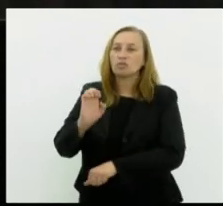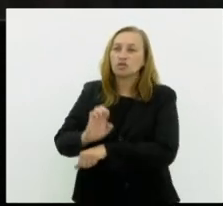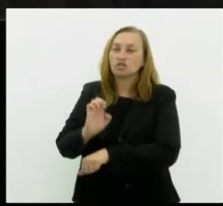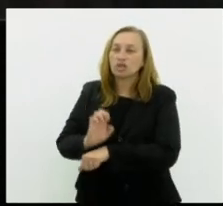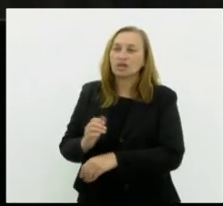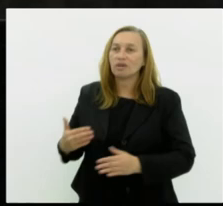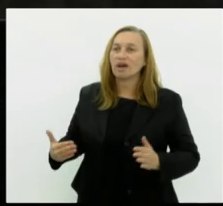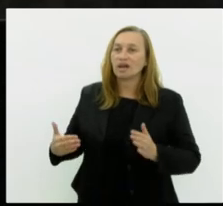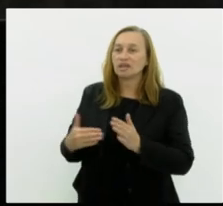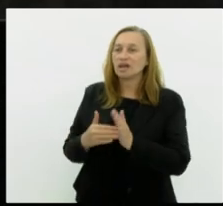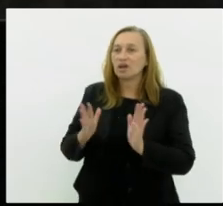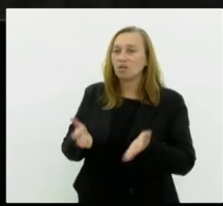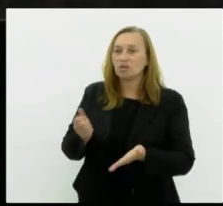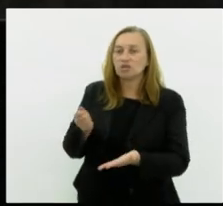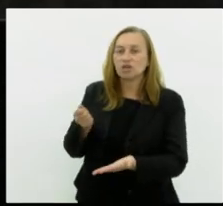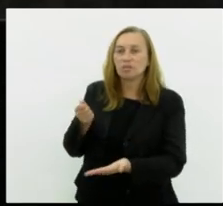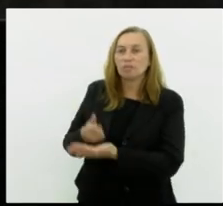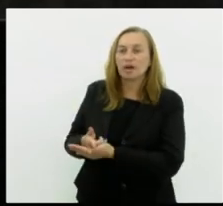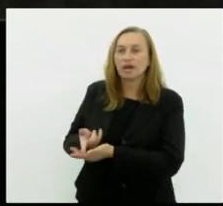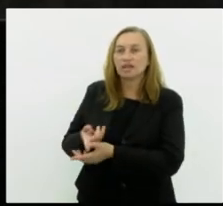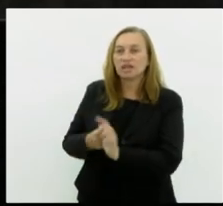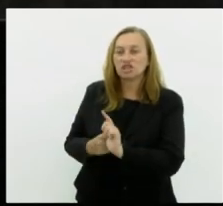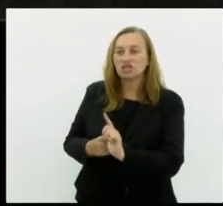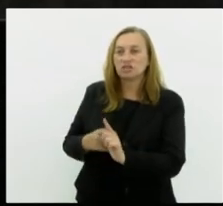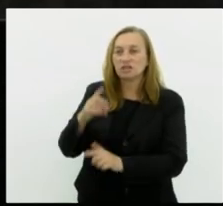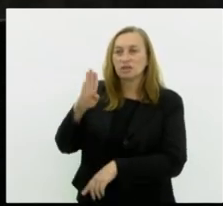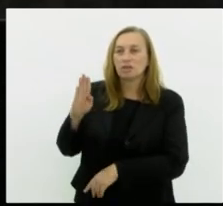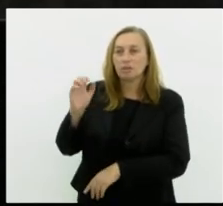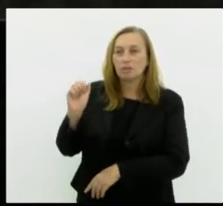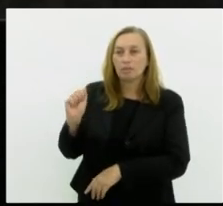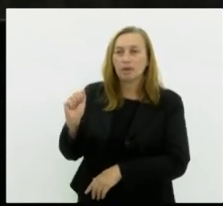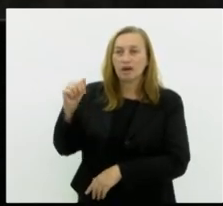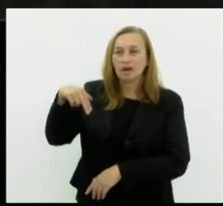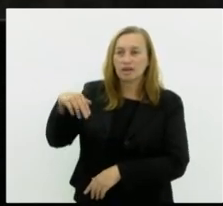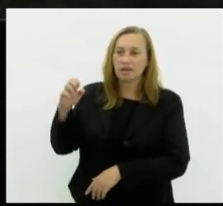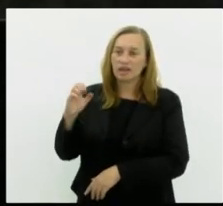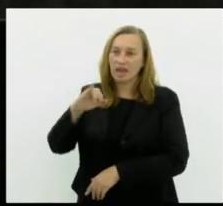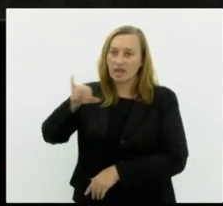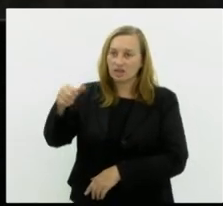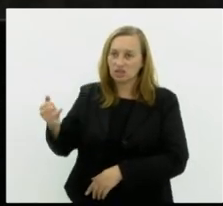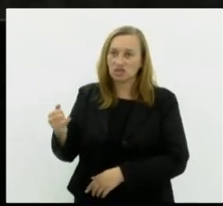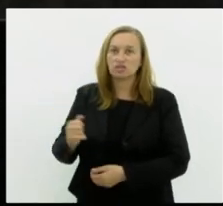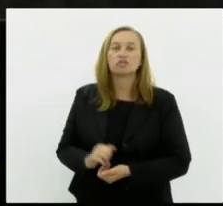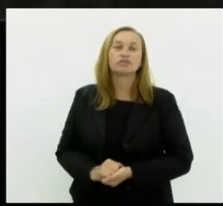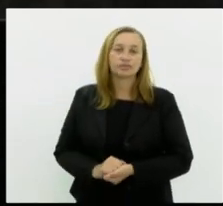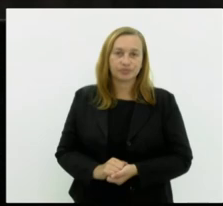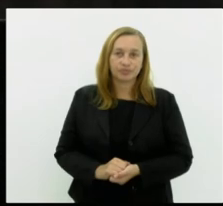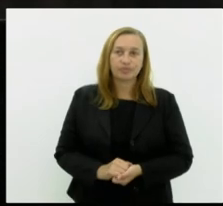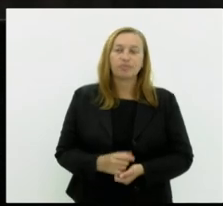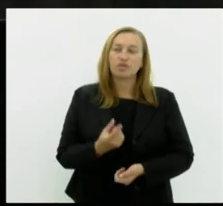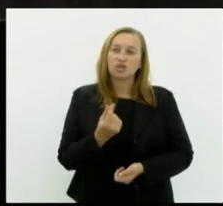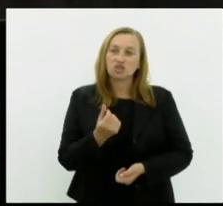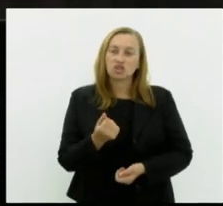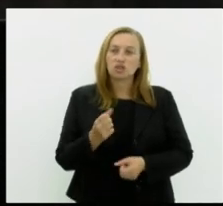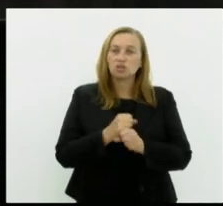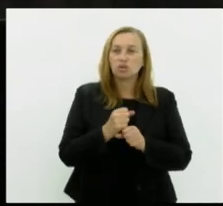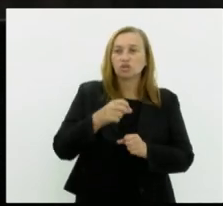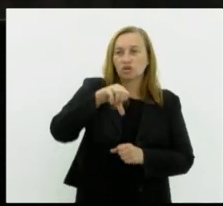hoje pagando a dívida do Banerje. Isso teria que ser expurgado. Em dinheiro de